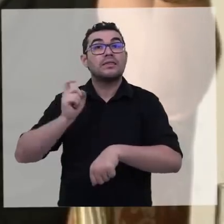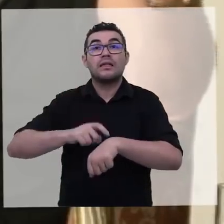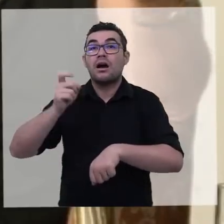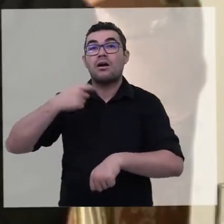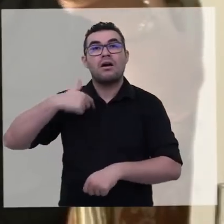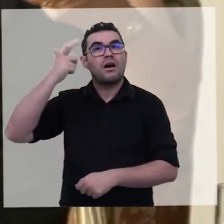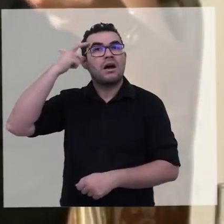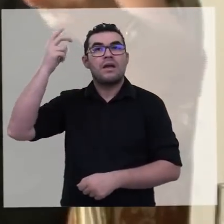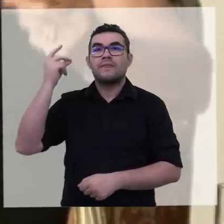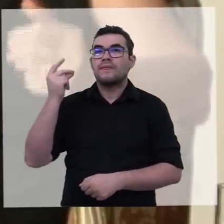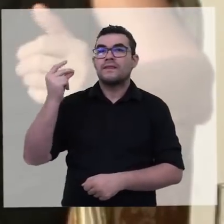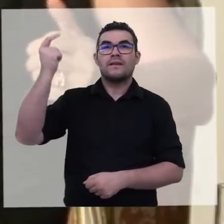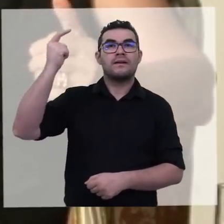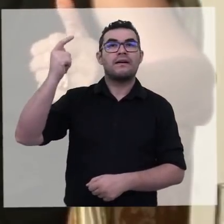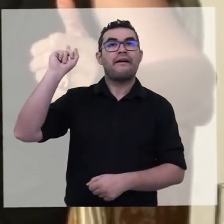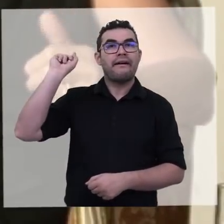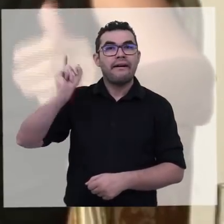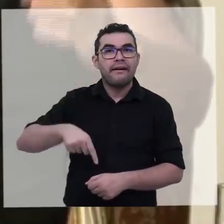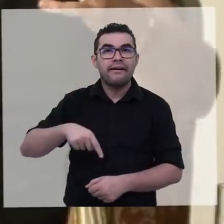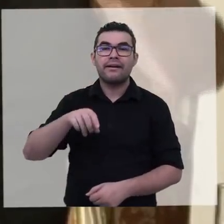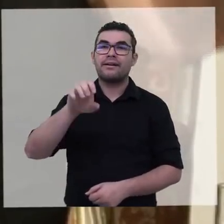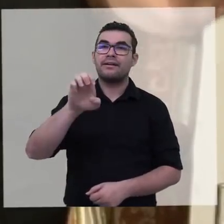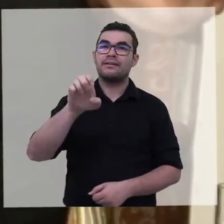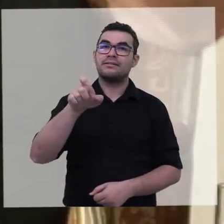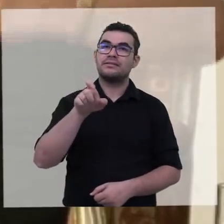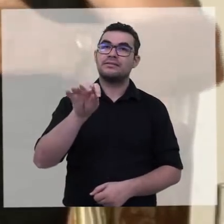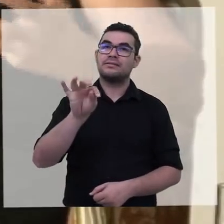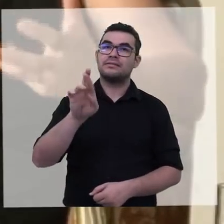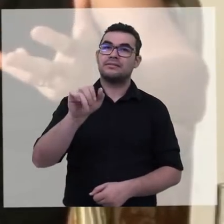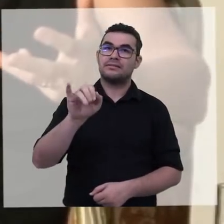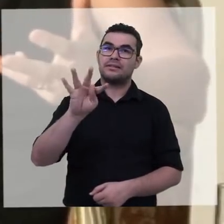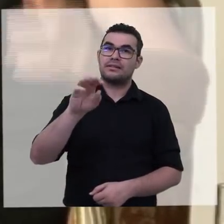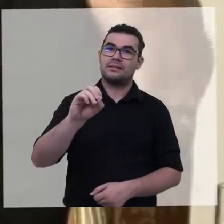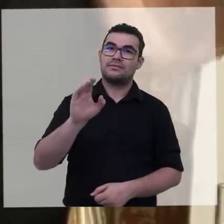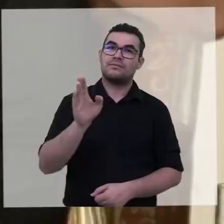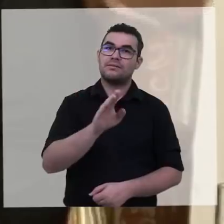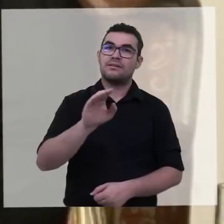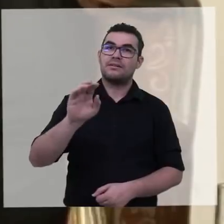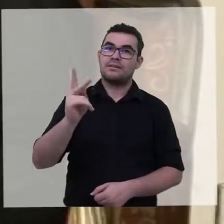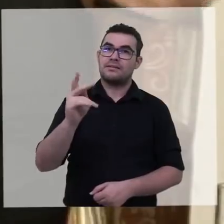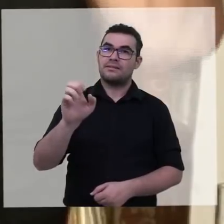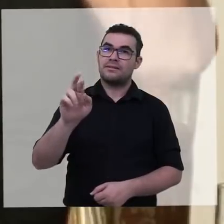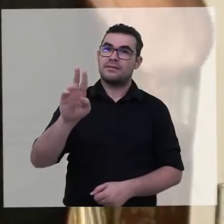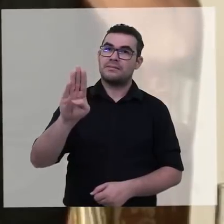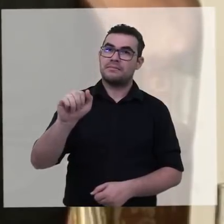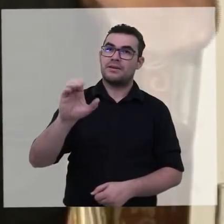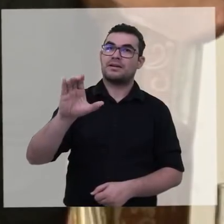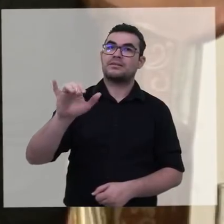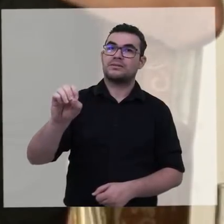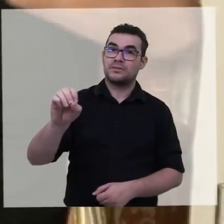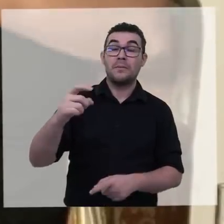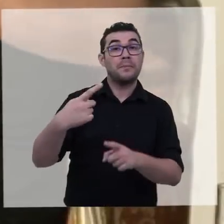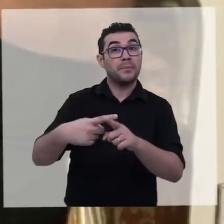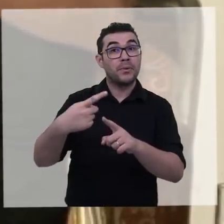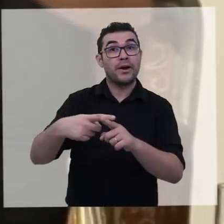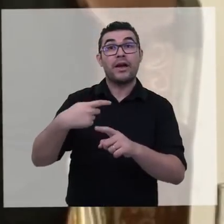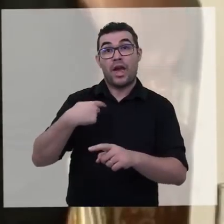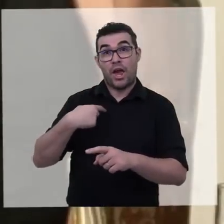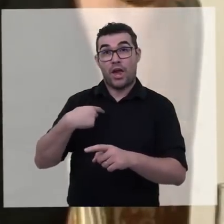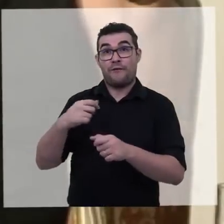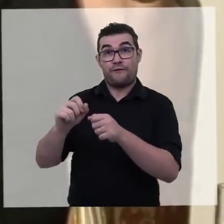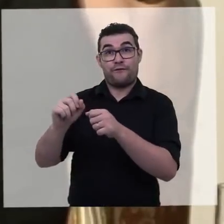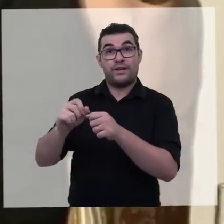assim, Luiz, o estrato herbáceo. Surgiu um estrato herbáceo, porque como eu abri a vegetação, passou